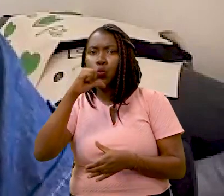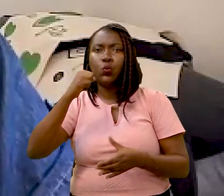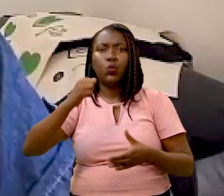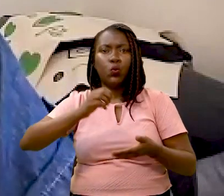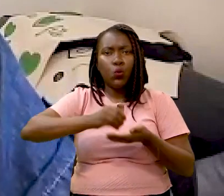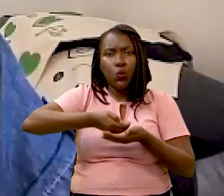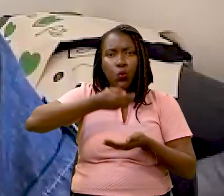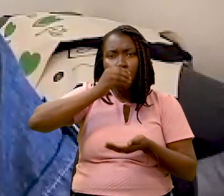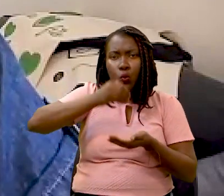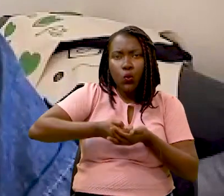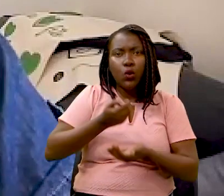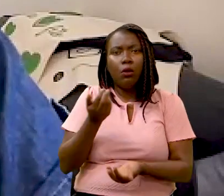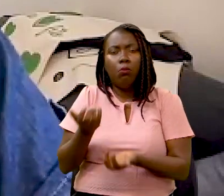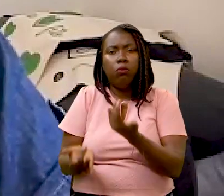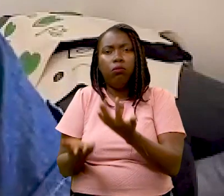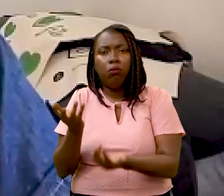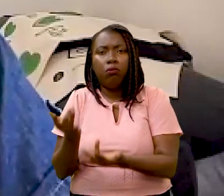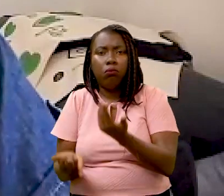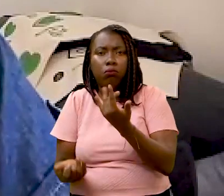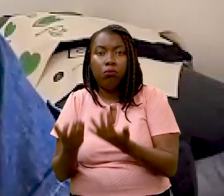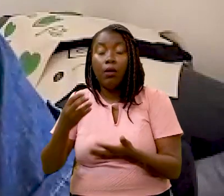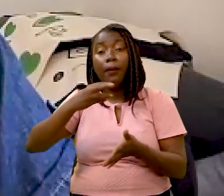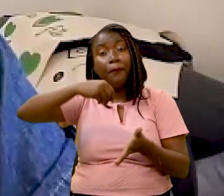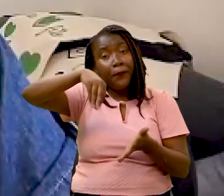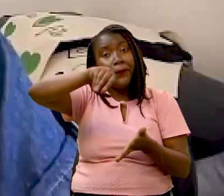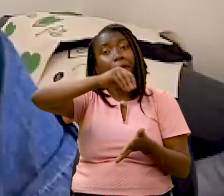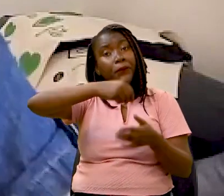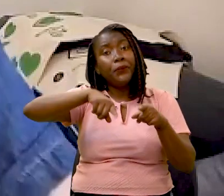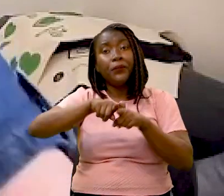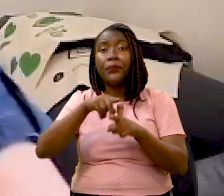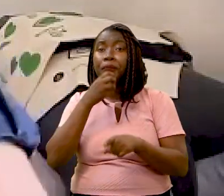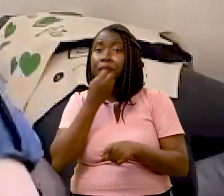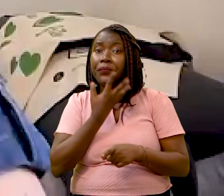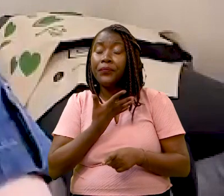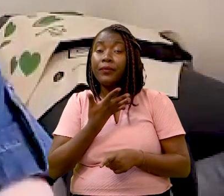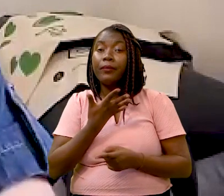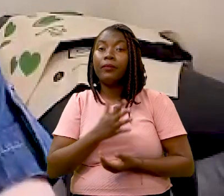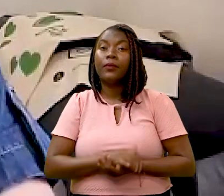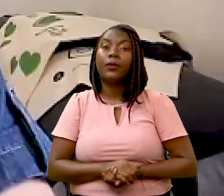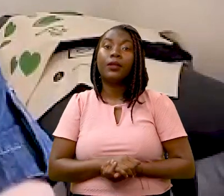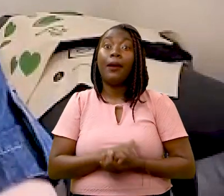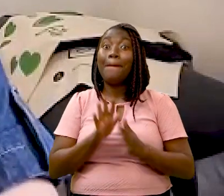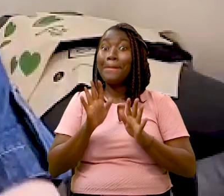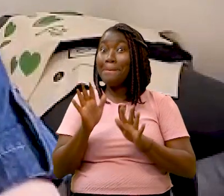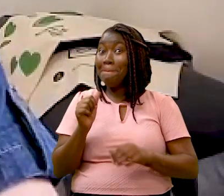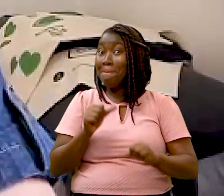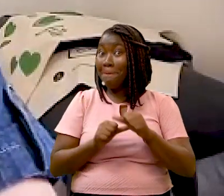sopas, nos cozidos e como tempero vale a pena. Mas nesse